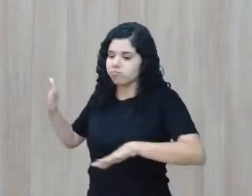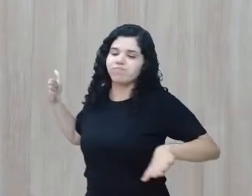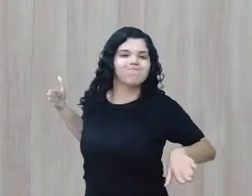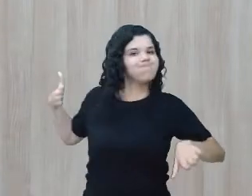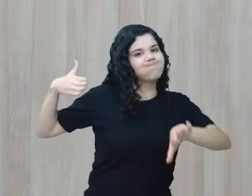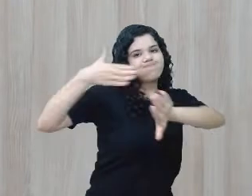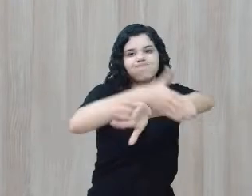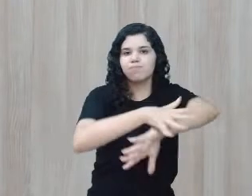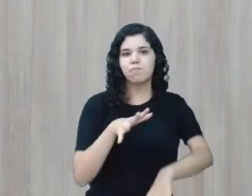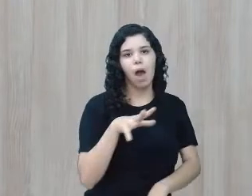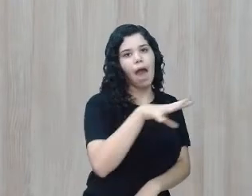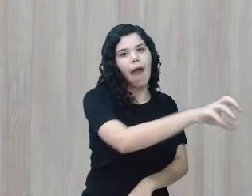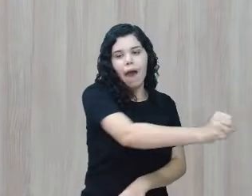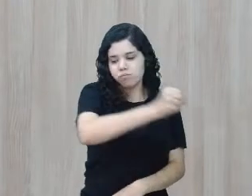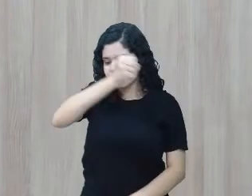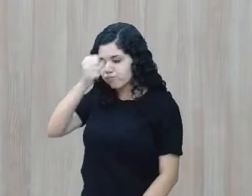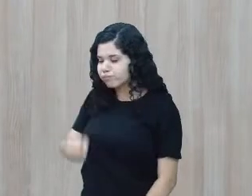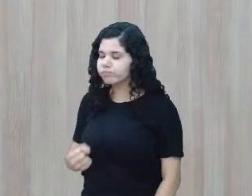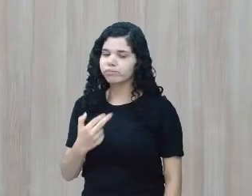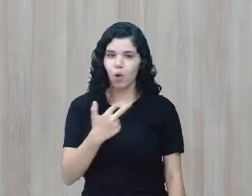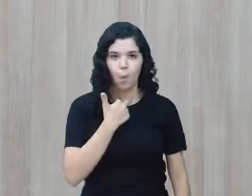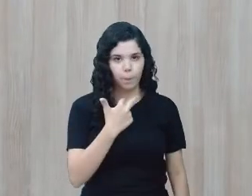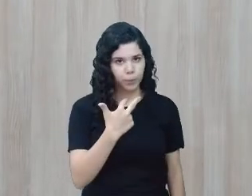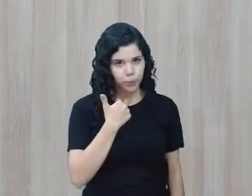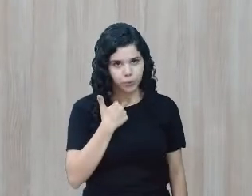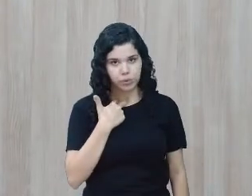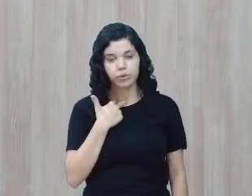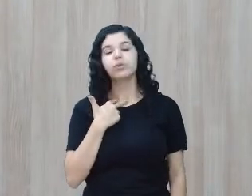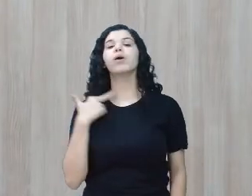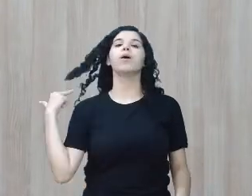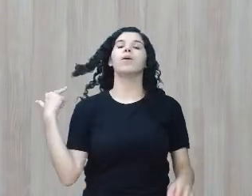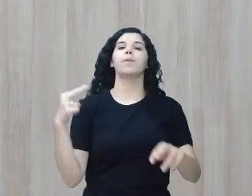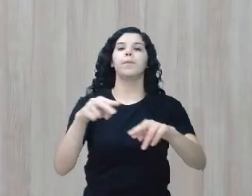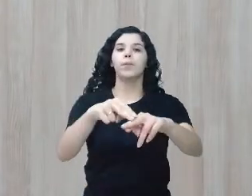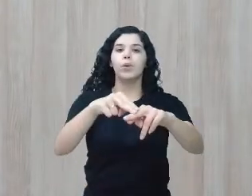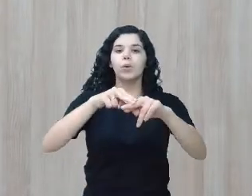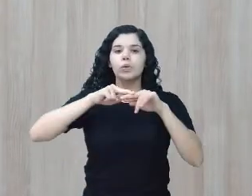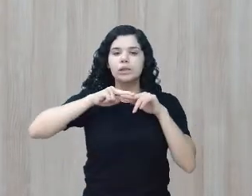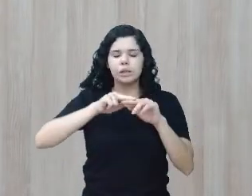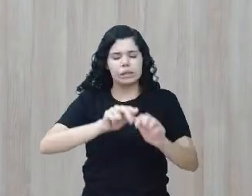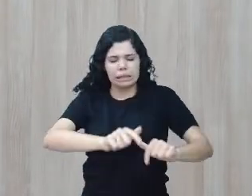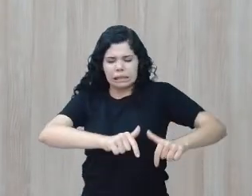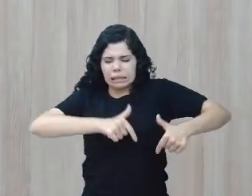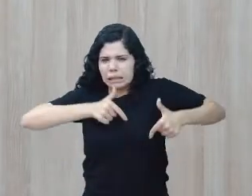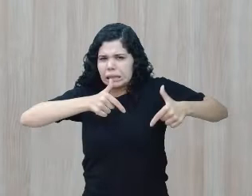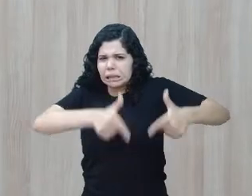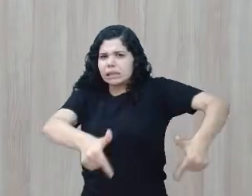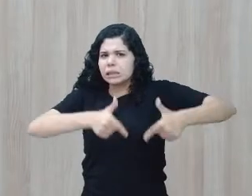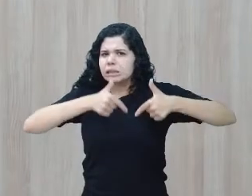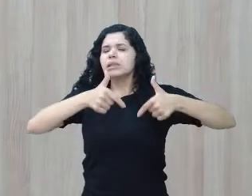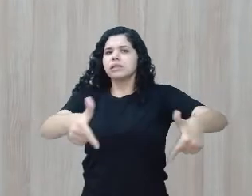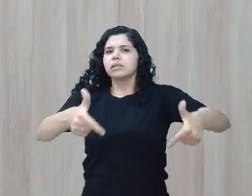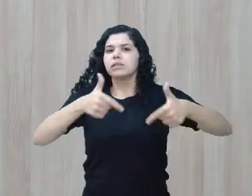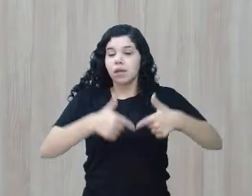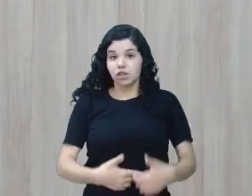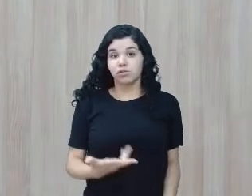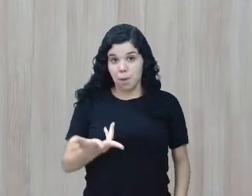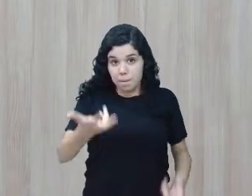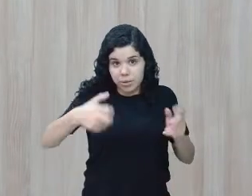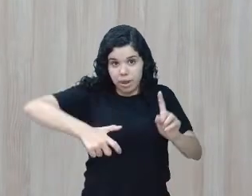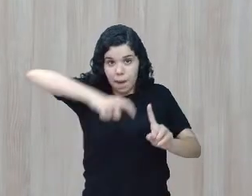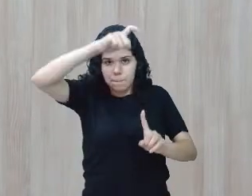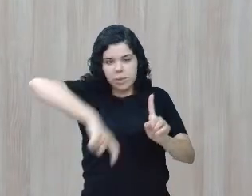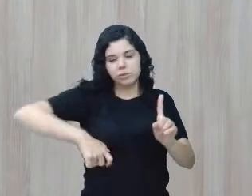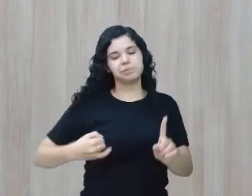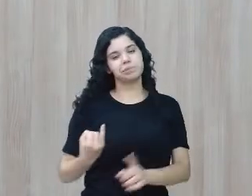para resgatar, nem tampouco os feitores. Então, muito grande foram as lutas. E a gente vai ver que tem um personagem